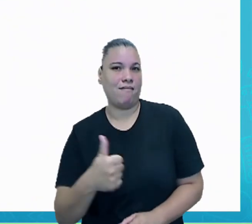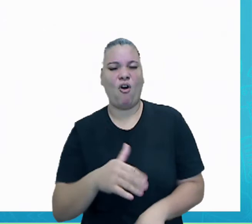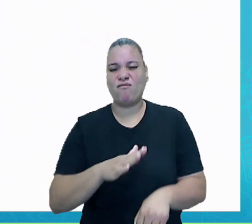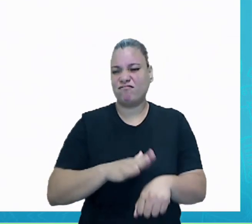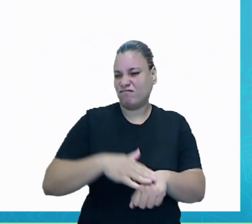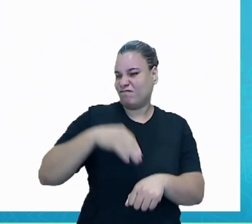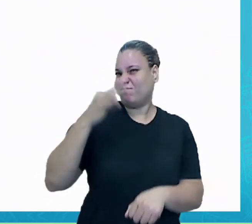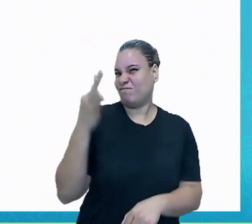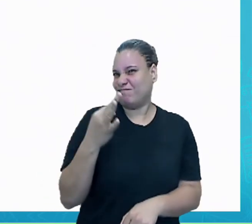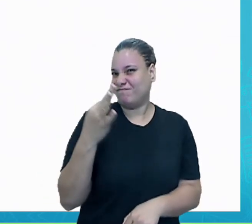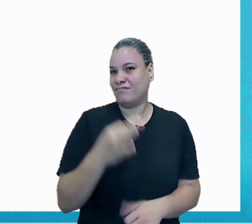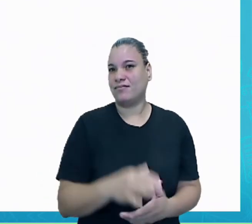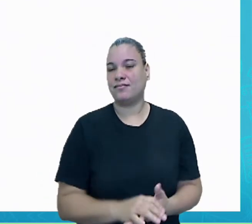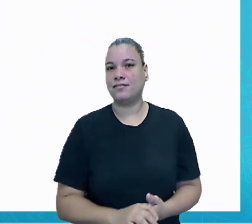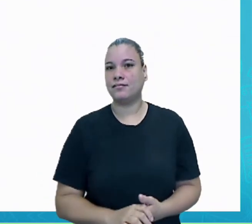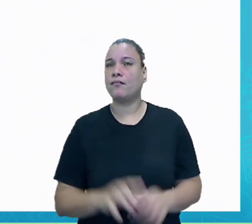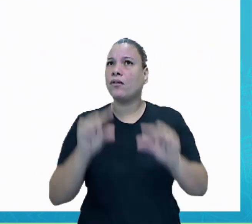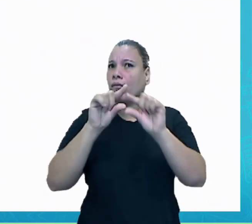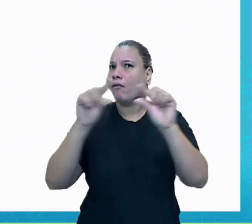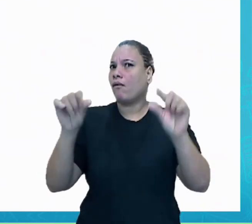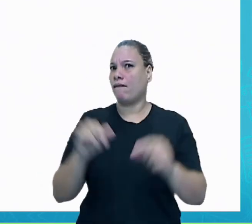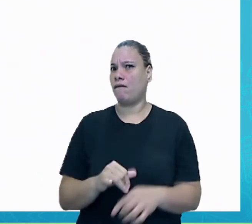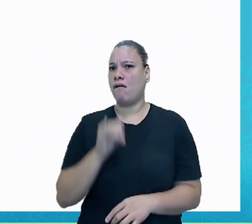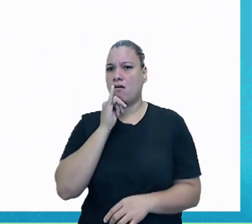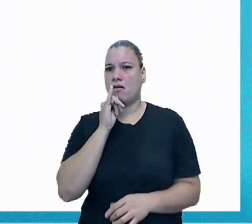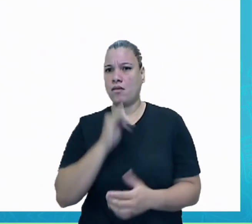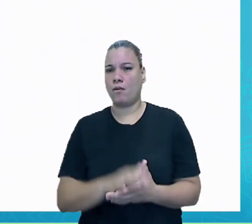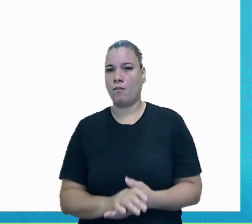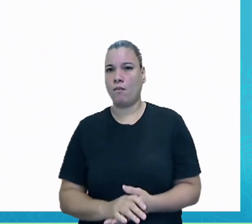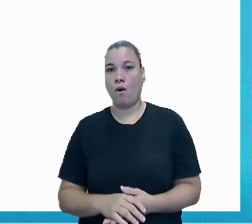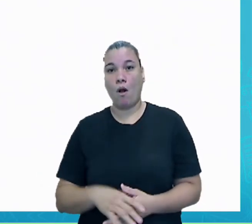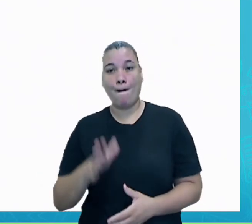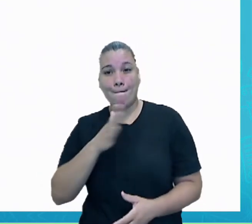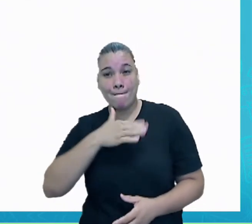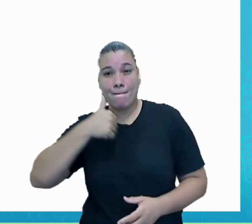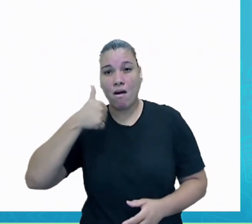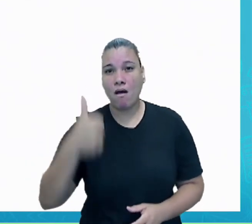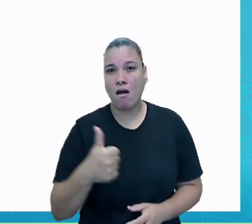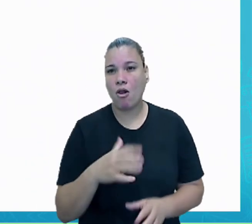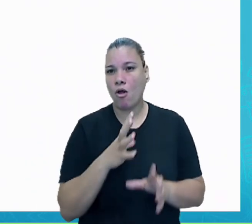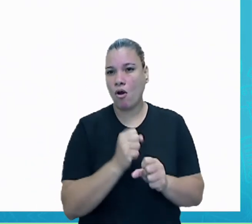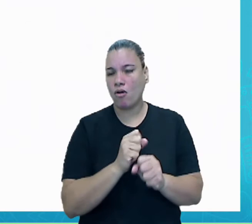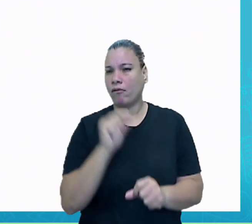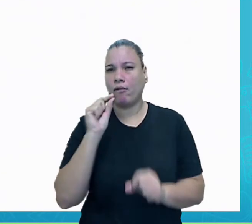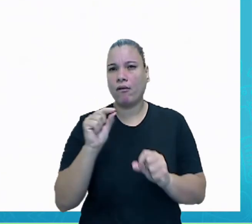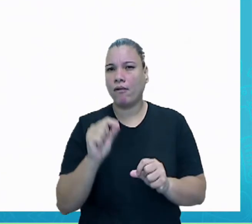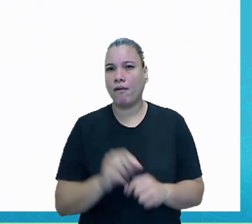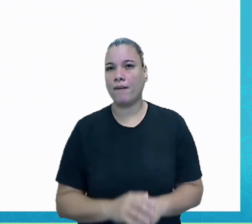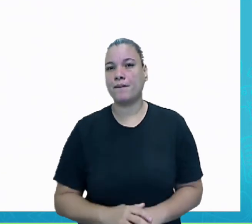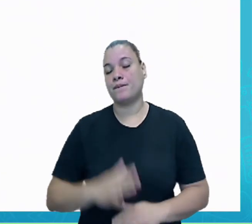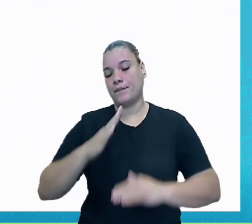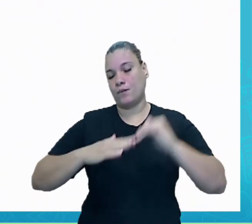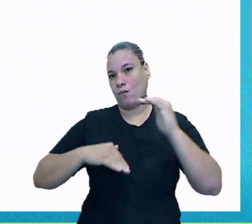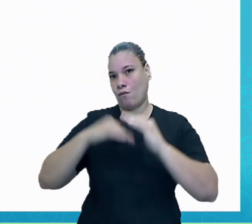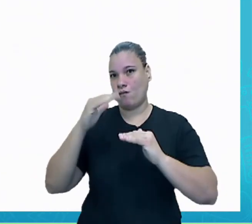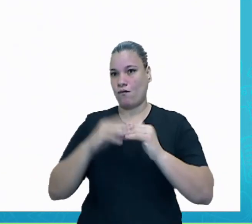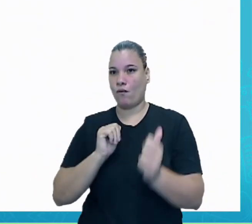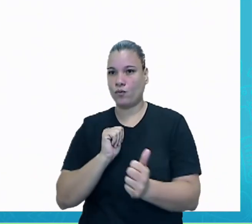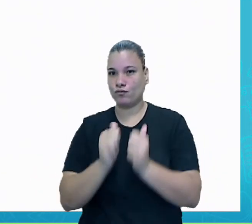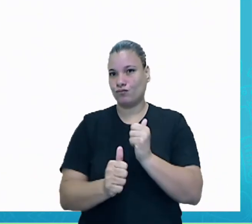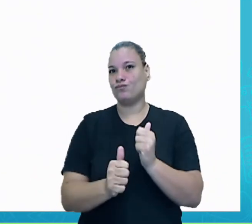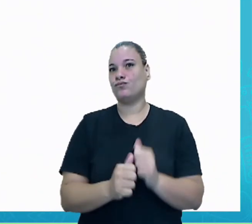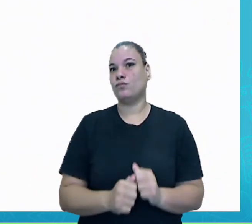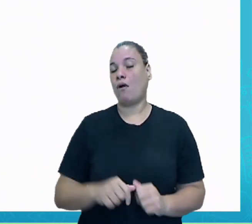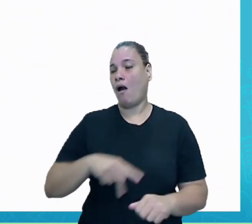eu tenho: o melhor resultado foi o do atleta estrangeiro. A palavra melhor é o advérbio